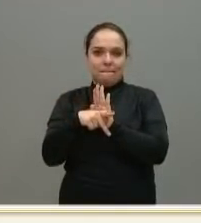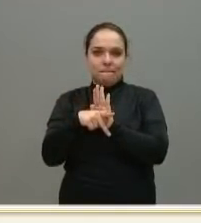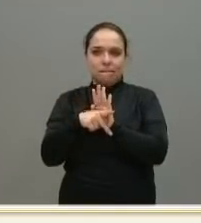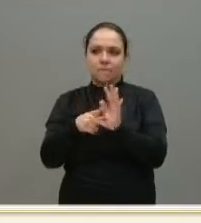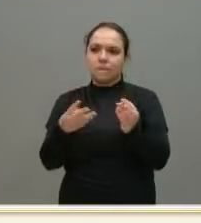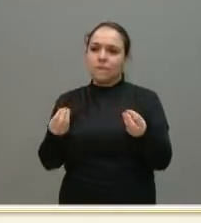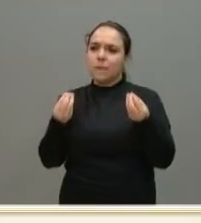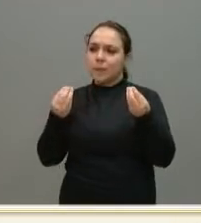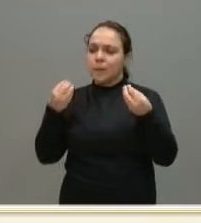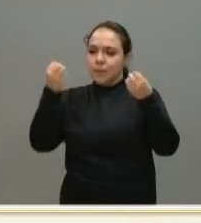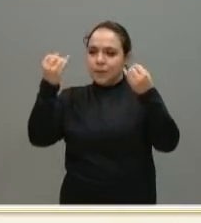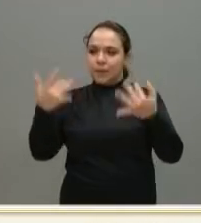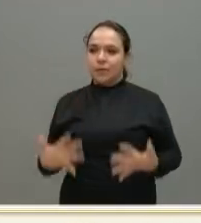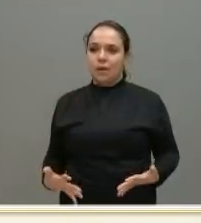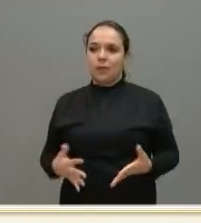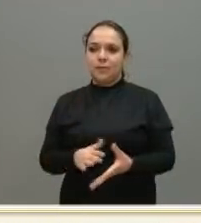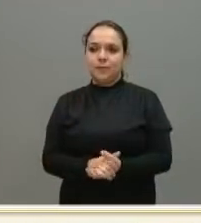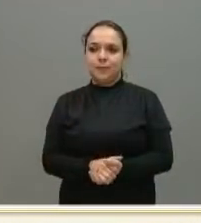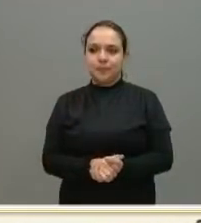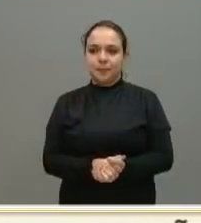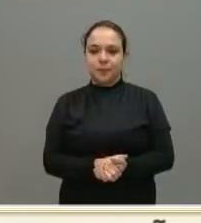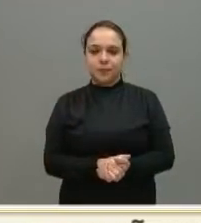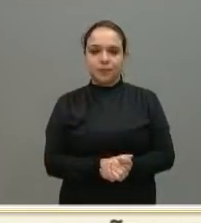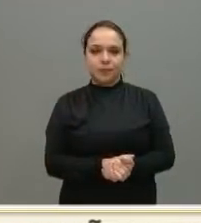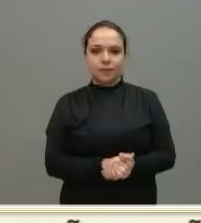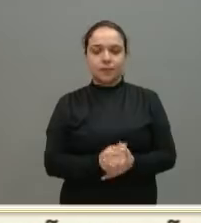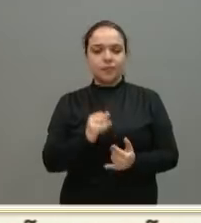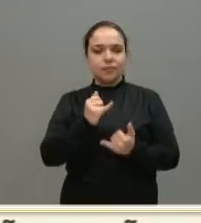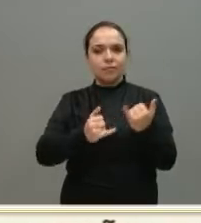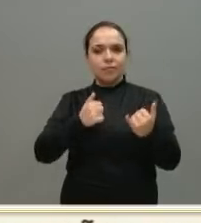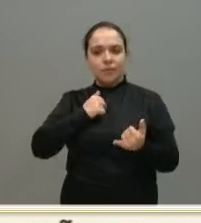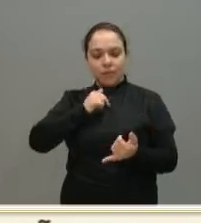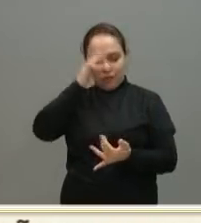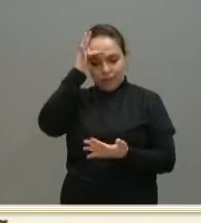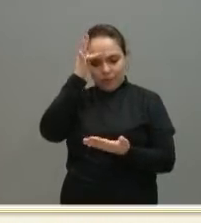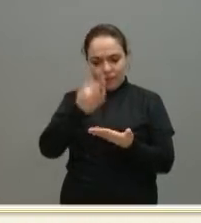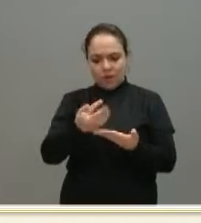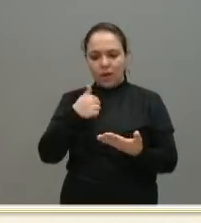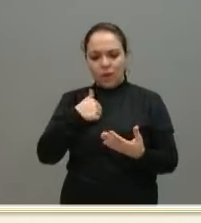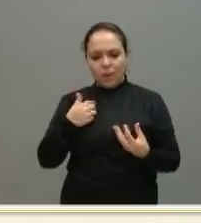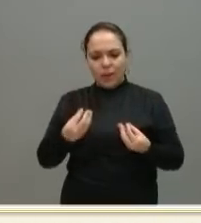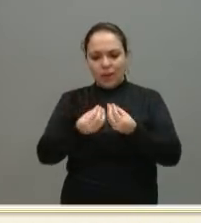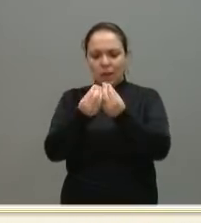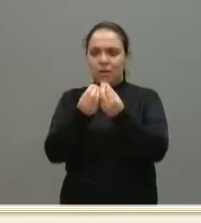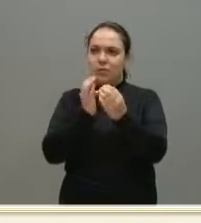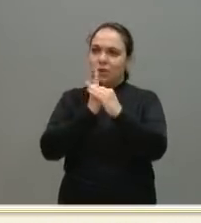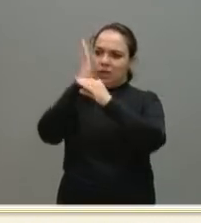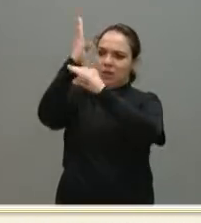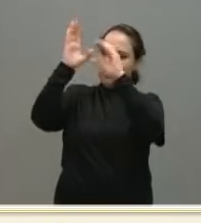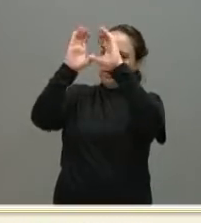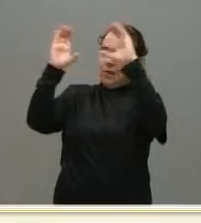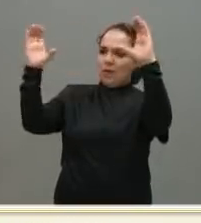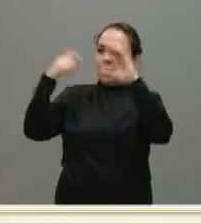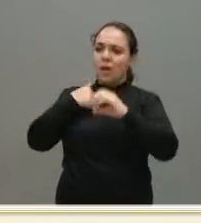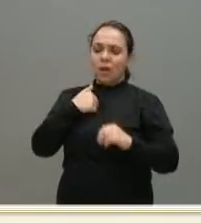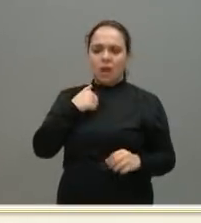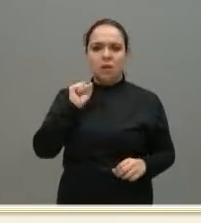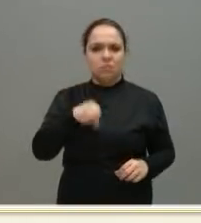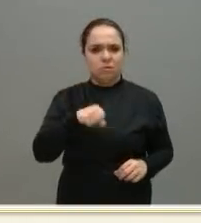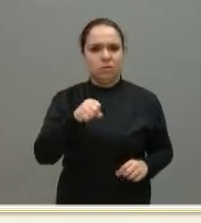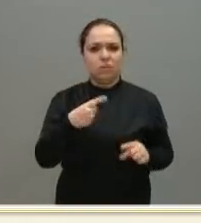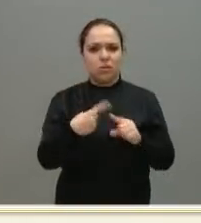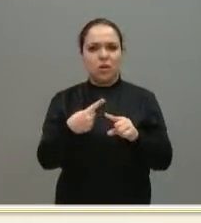Como assim? Eu diria fé meritória. Eu mereço o céu, eu mereço